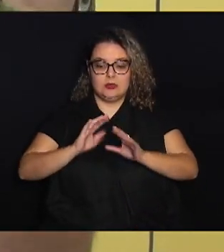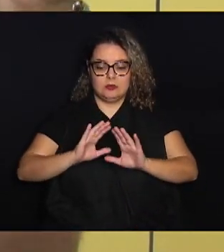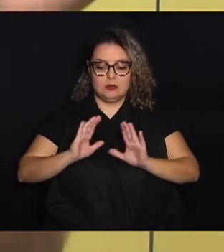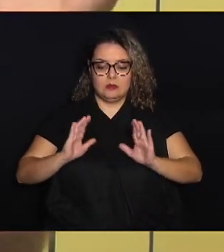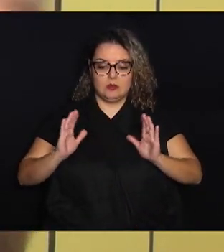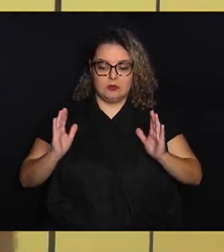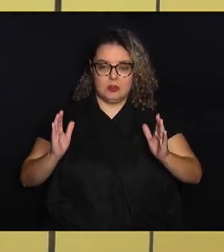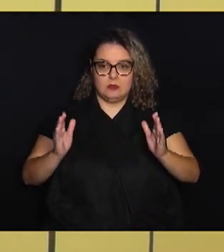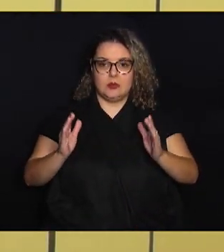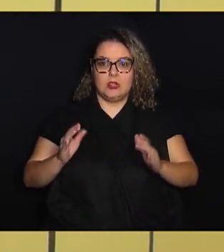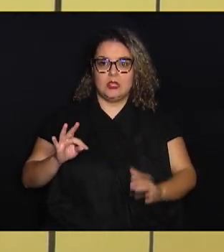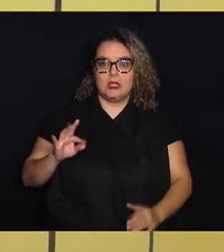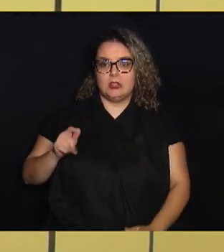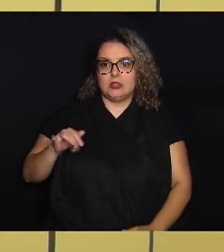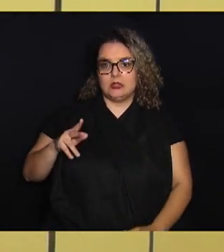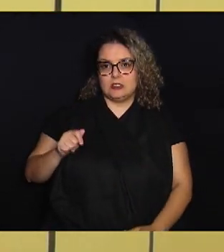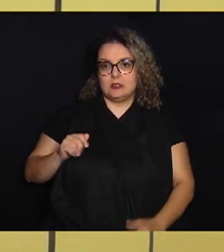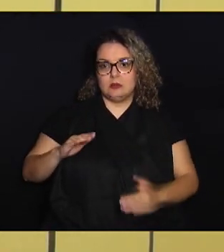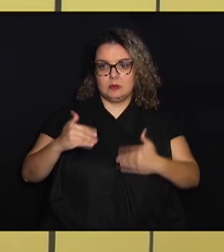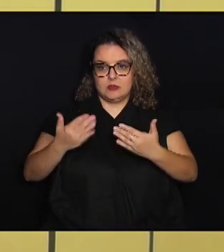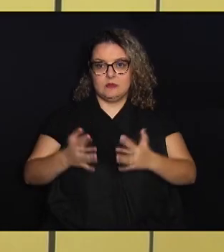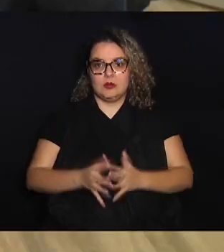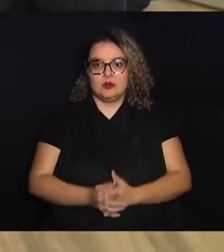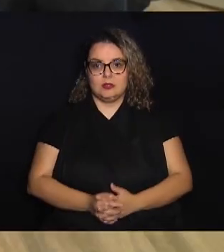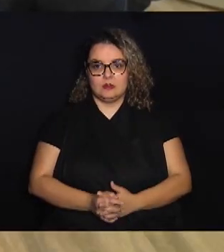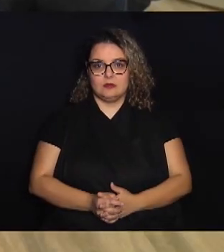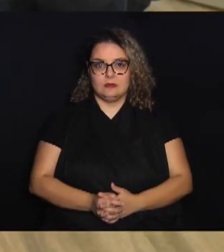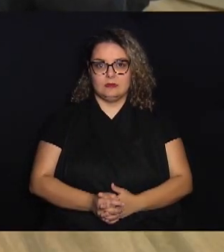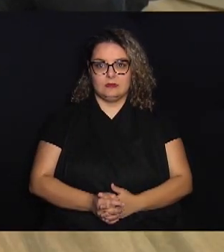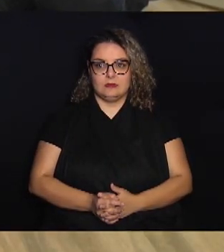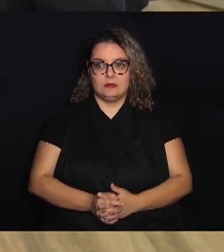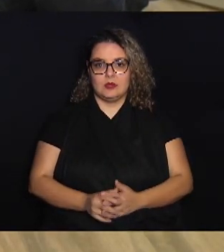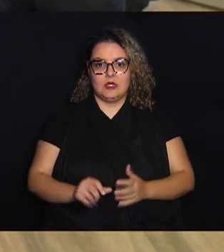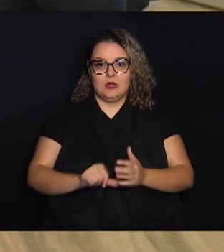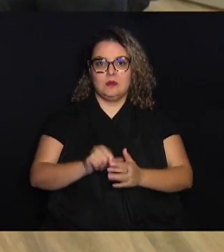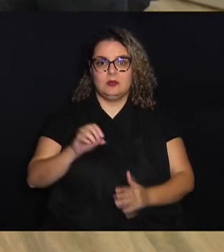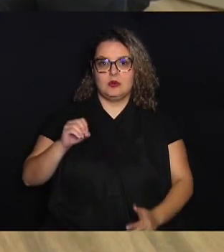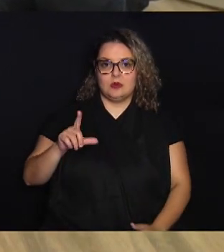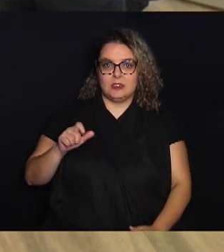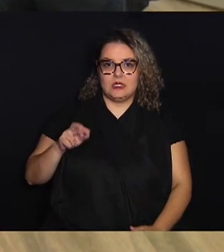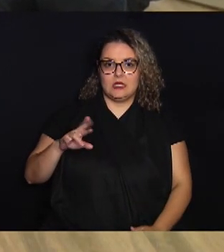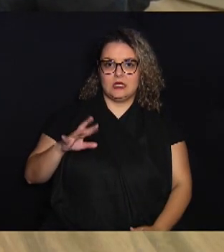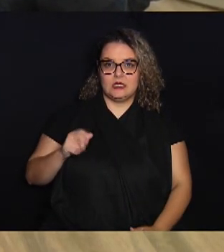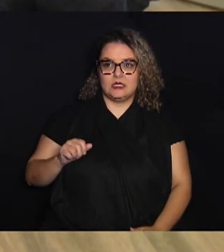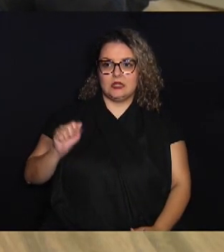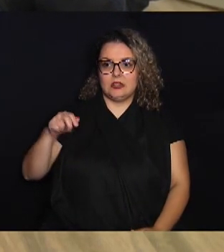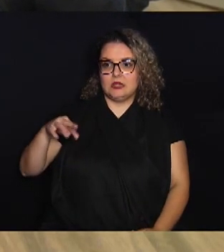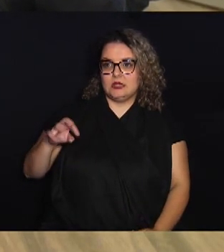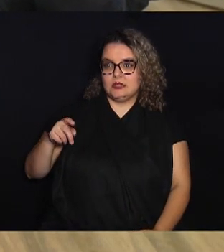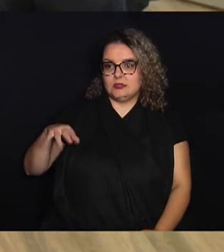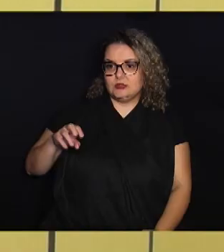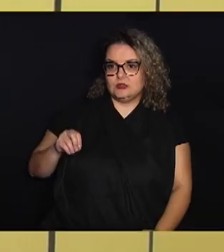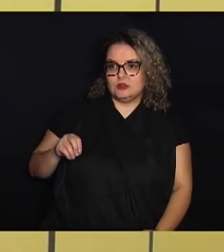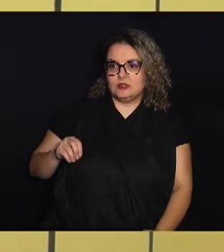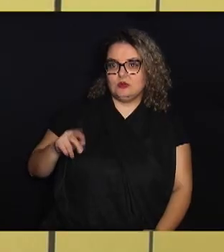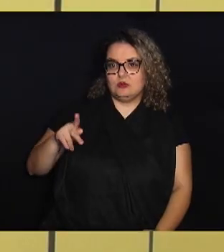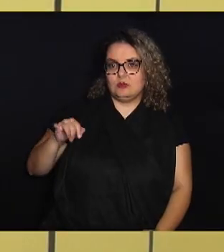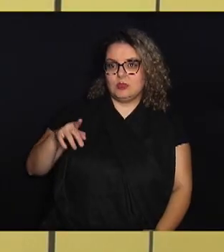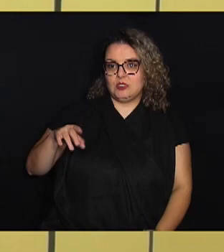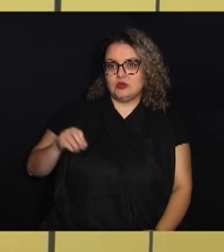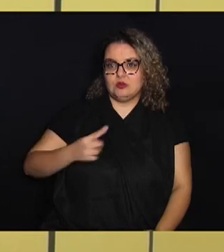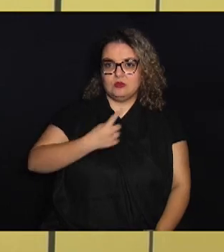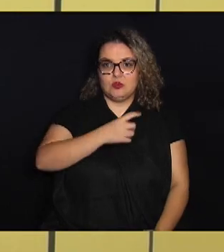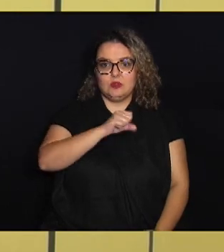revestiram a taipa de pilão por fora. A primeira olaria de Campinas foi do Antônio Carlos de Sampaio Peixoto,